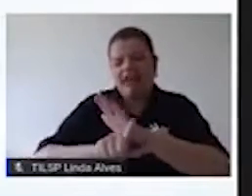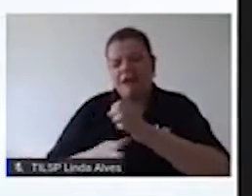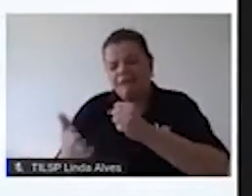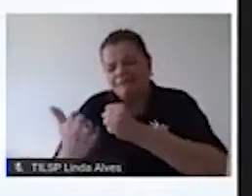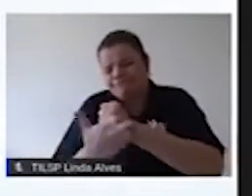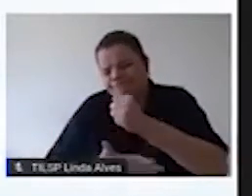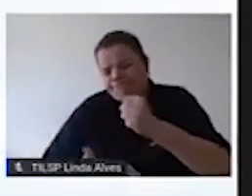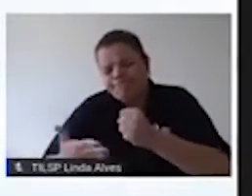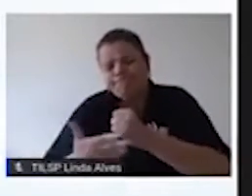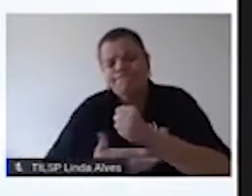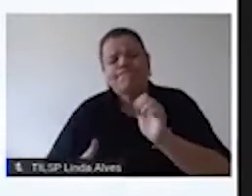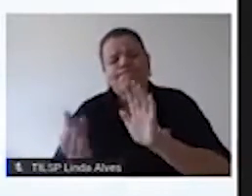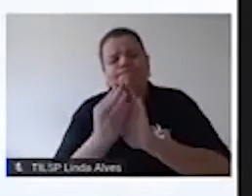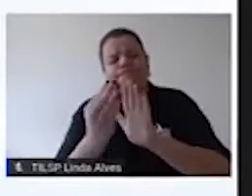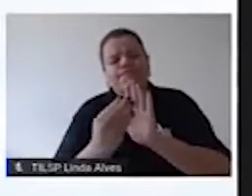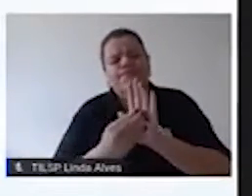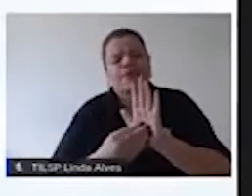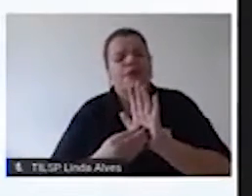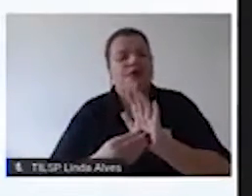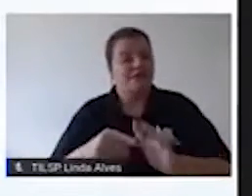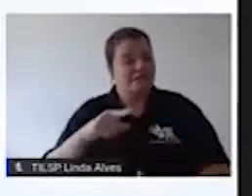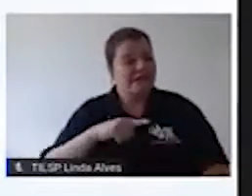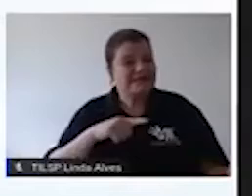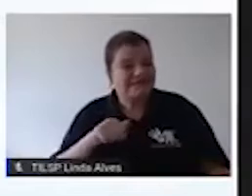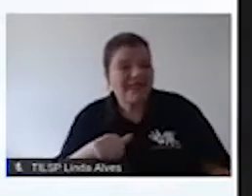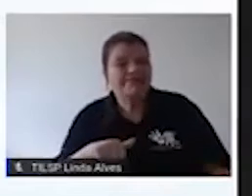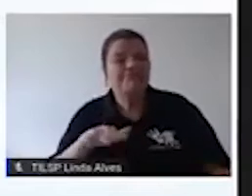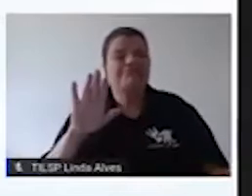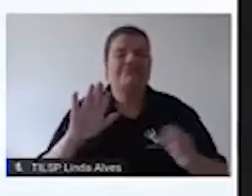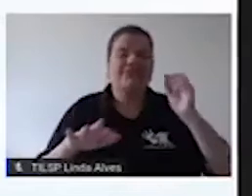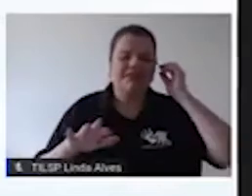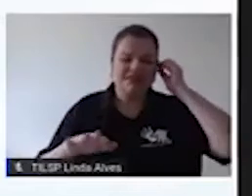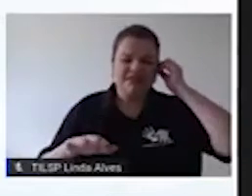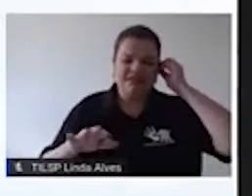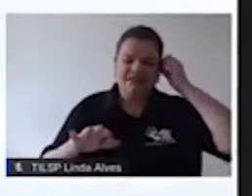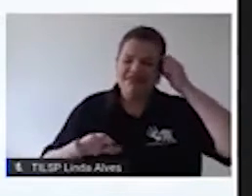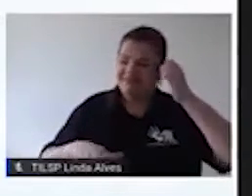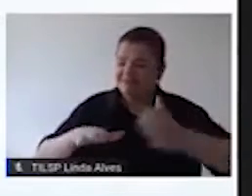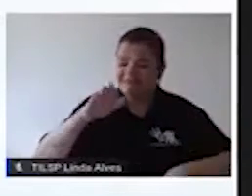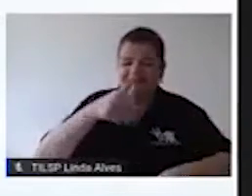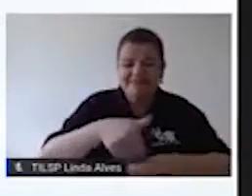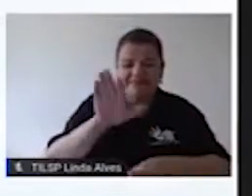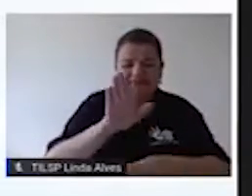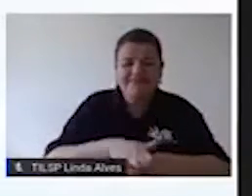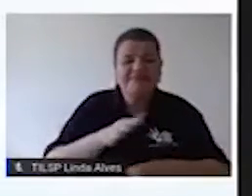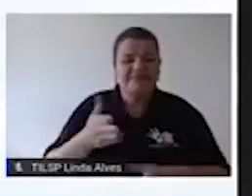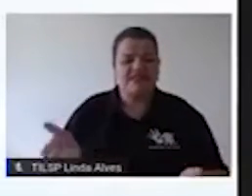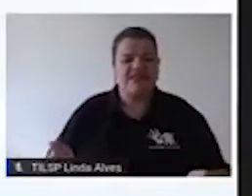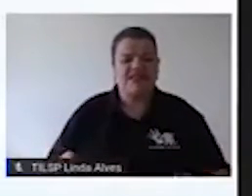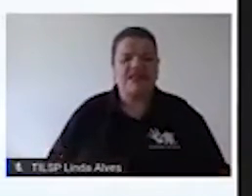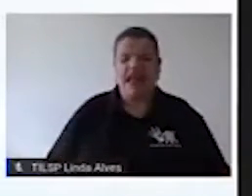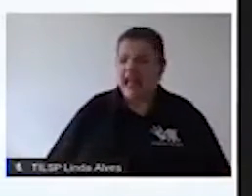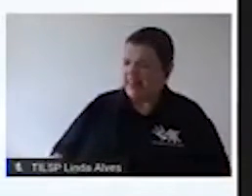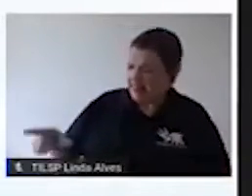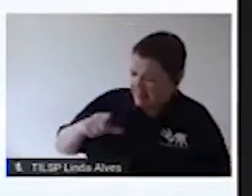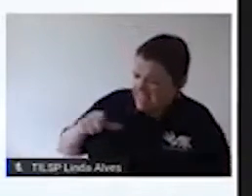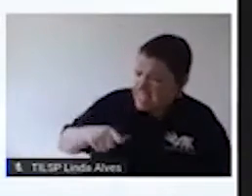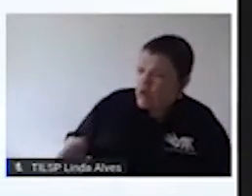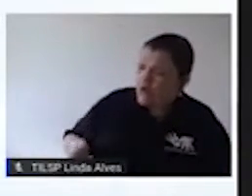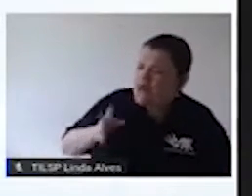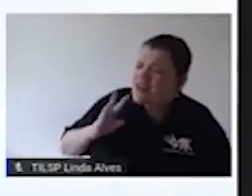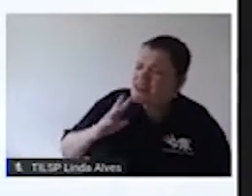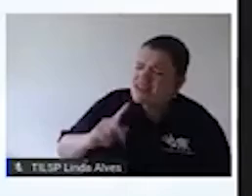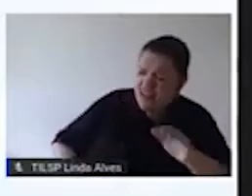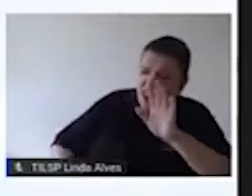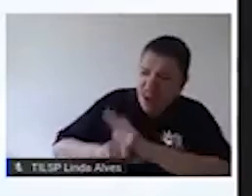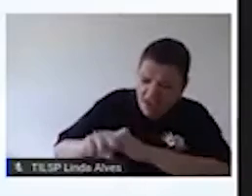que ainda tem um problema seríssimo de aplicabilidade, né, Gils? Tem gente que nem conhece a Lei Maria da Não. Penha